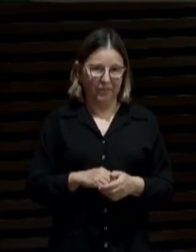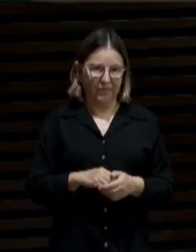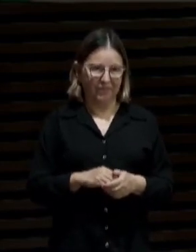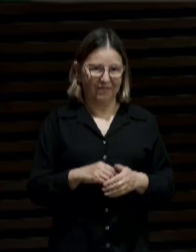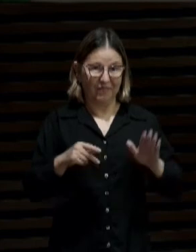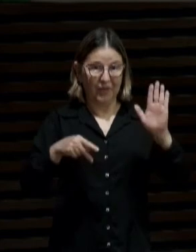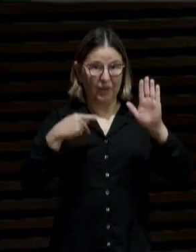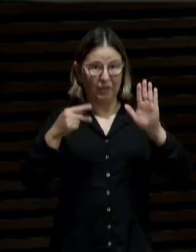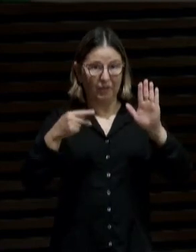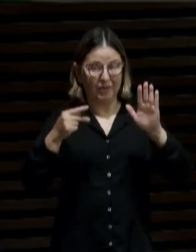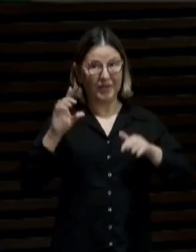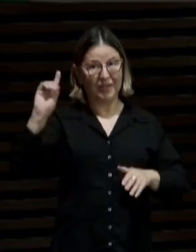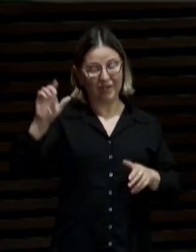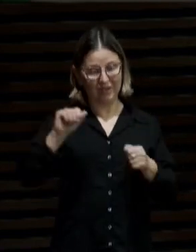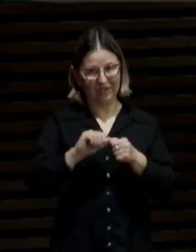lei.